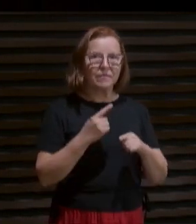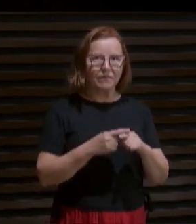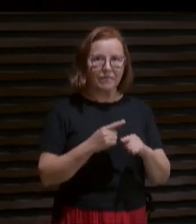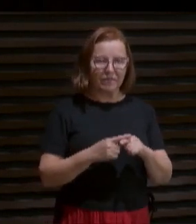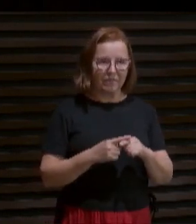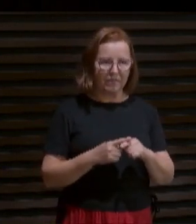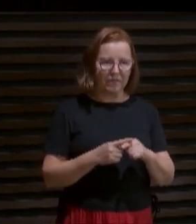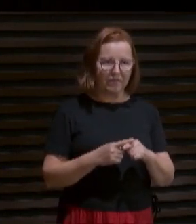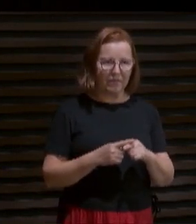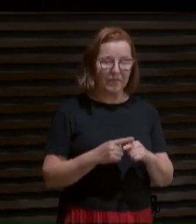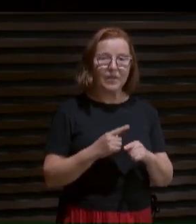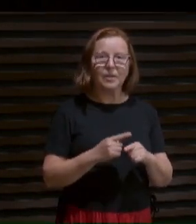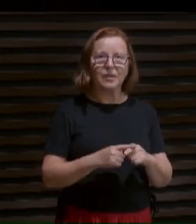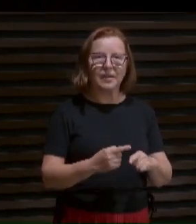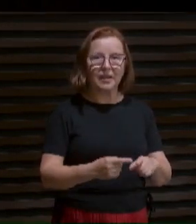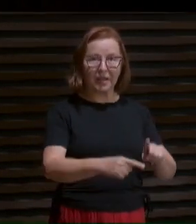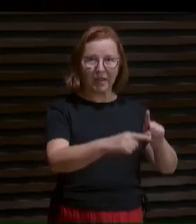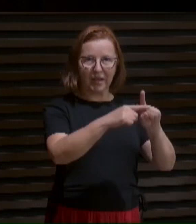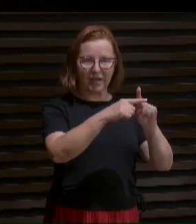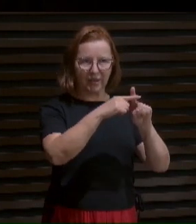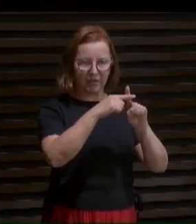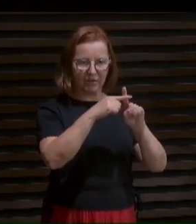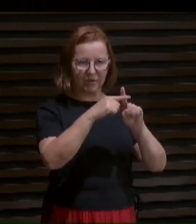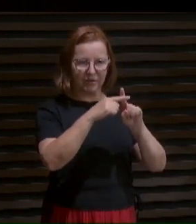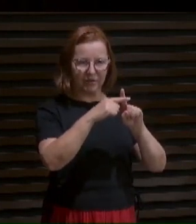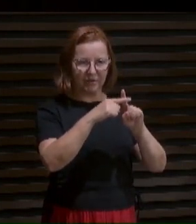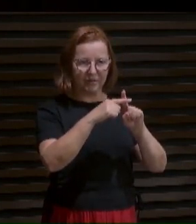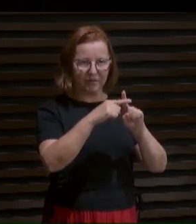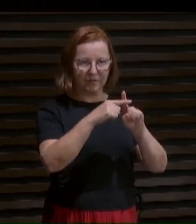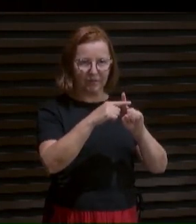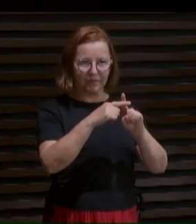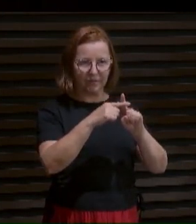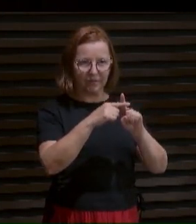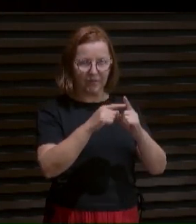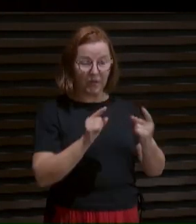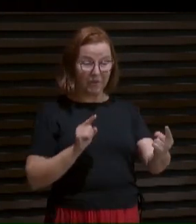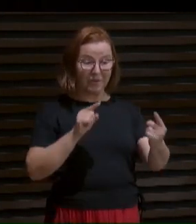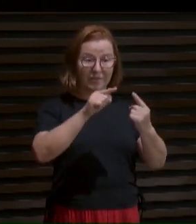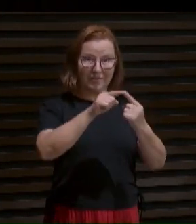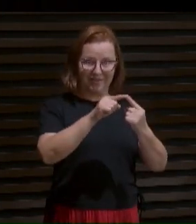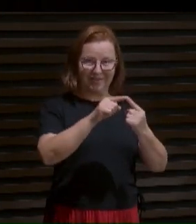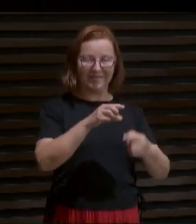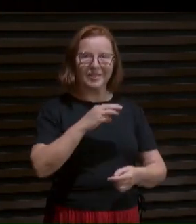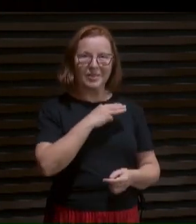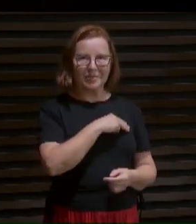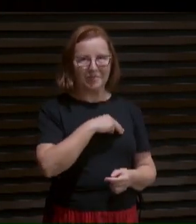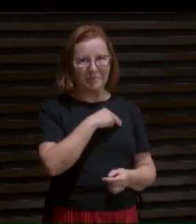Porque a cruz é o ponto central do ministério de Jesus Cristo.